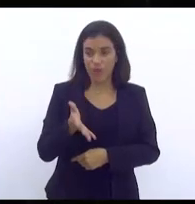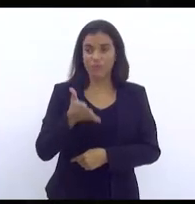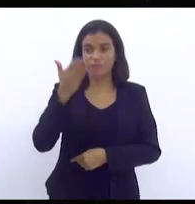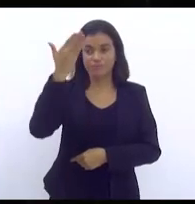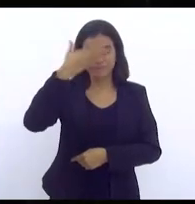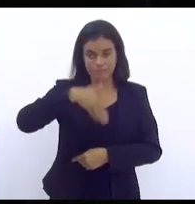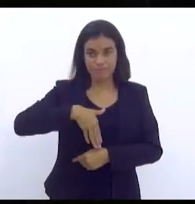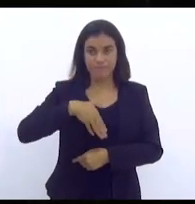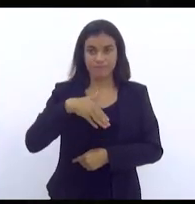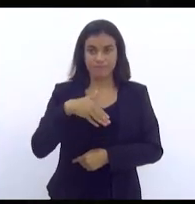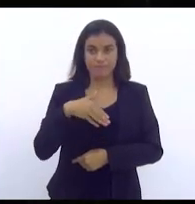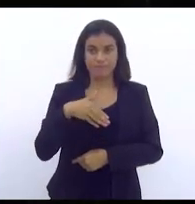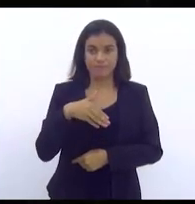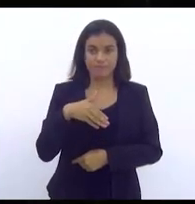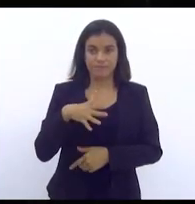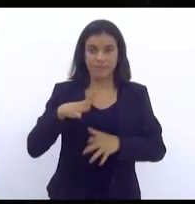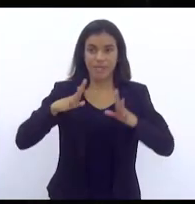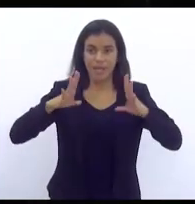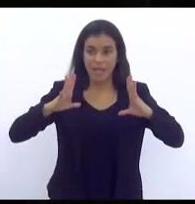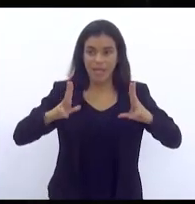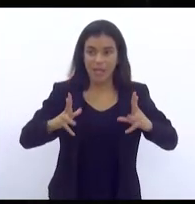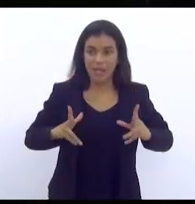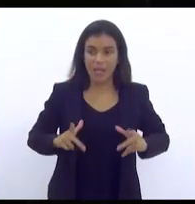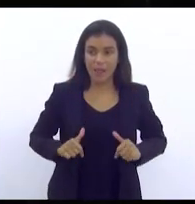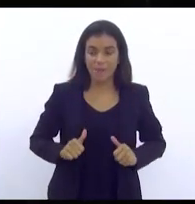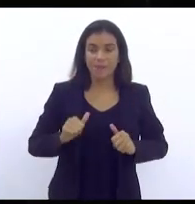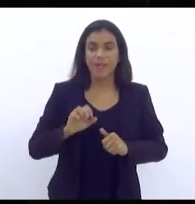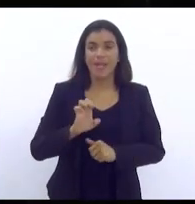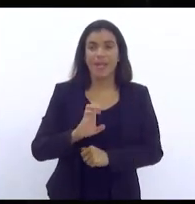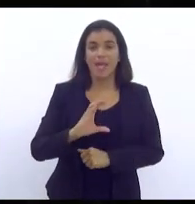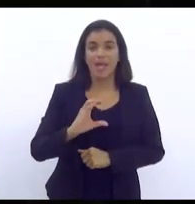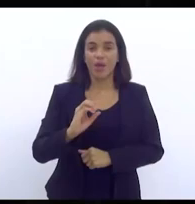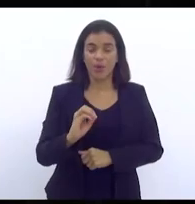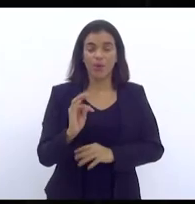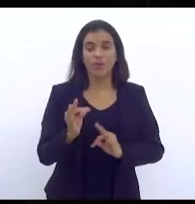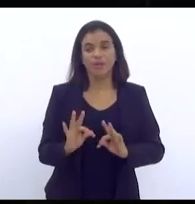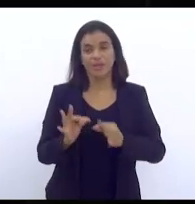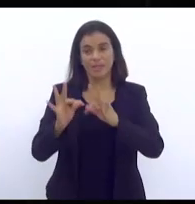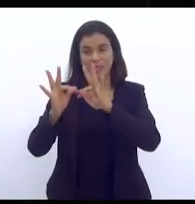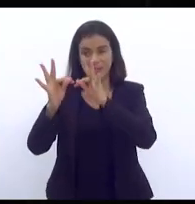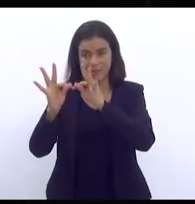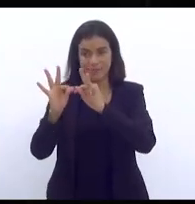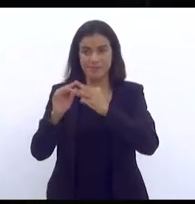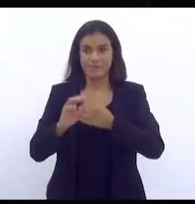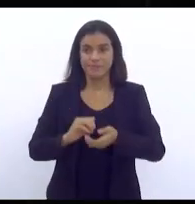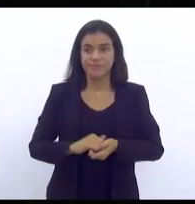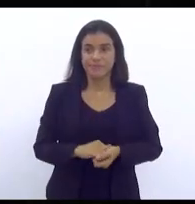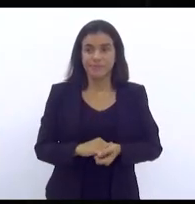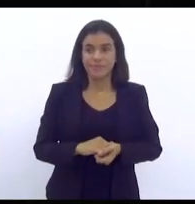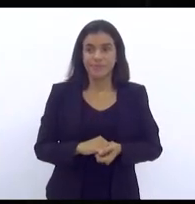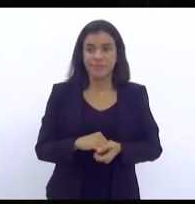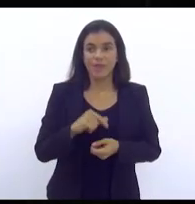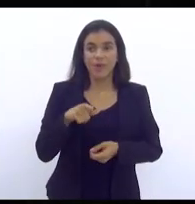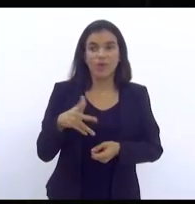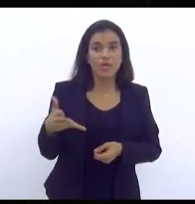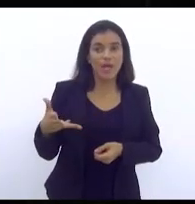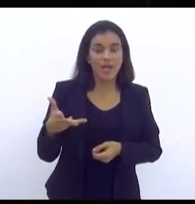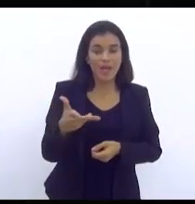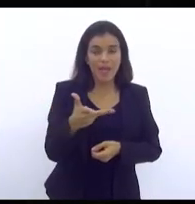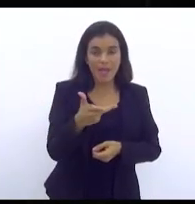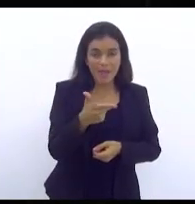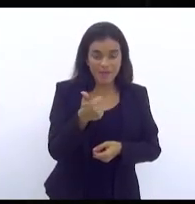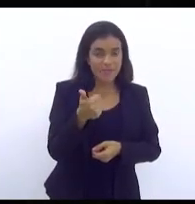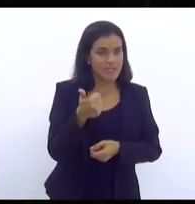saneamento vem das ecotecnologias como as wland construídos cuja eficiência